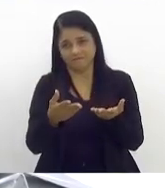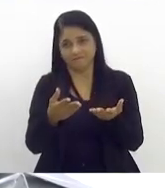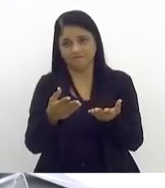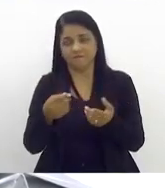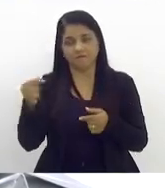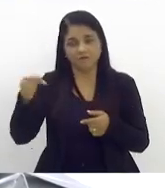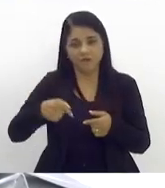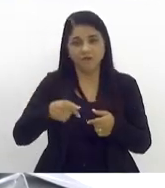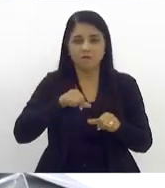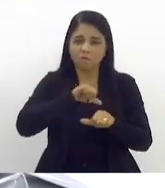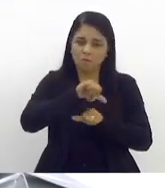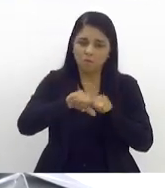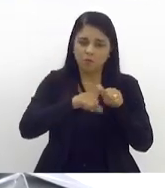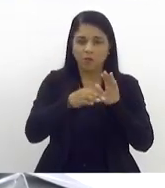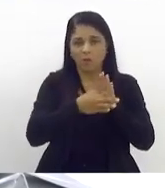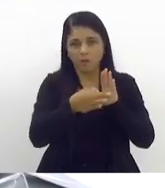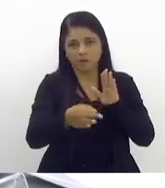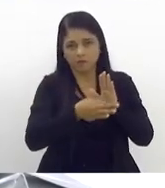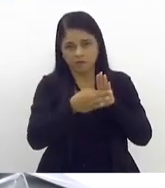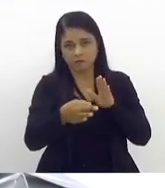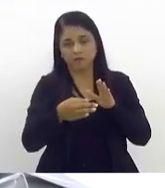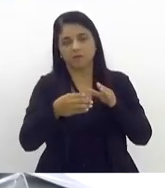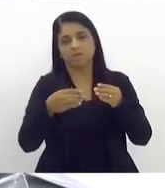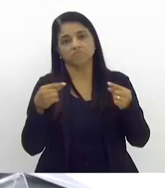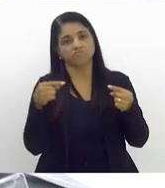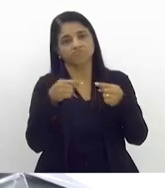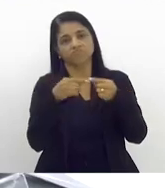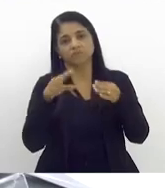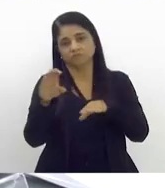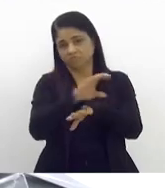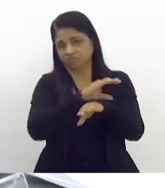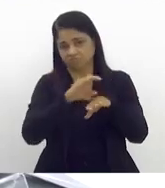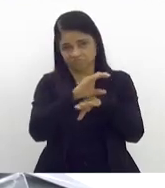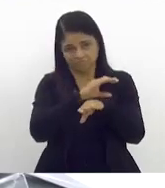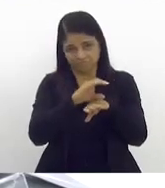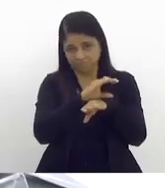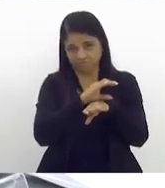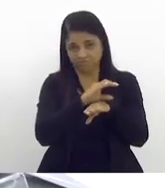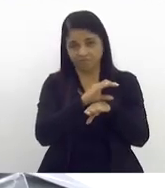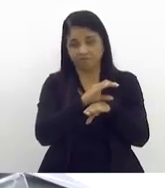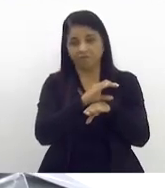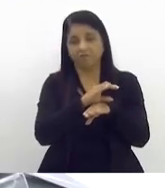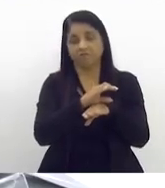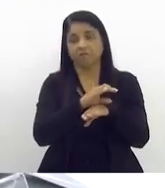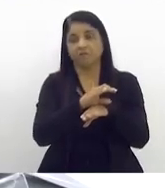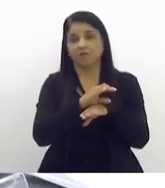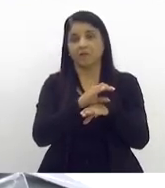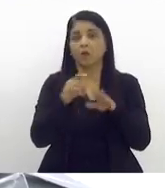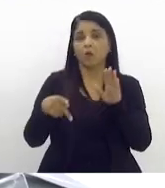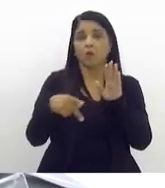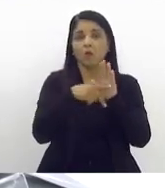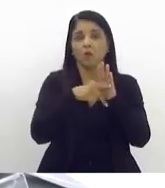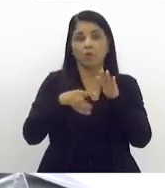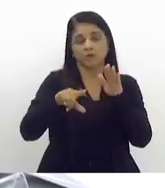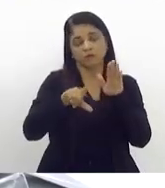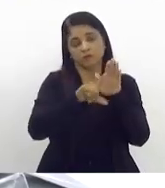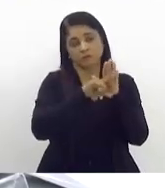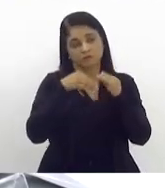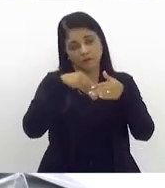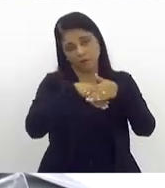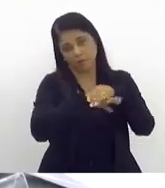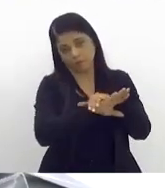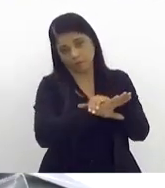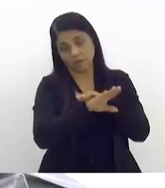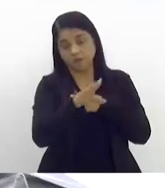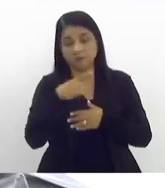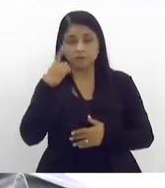mudar o parecer, a gente enfrentar a inconstitucionalidade. Se for o caso da inconstitucionalidade integral aqui, o projeto vai a arquivo E aí o autor querendo